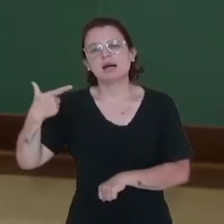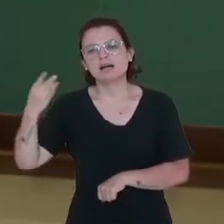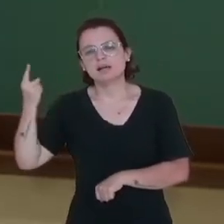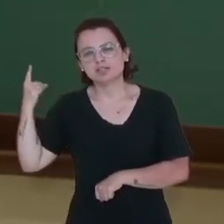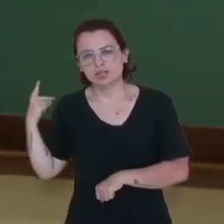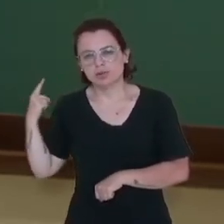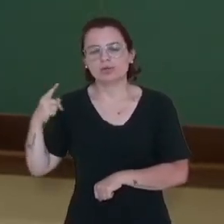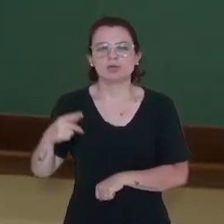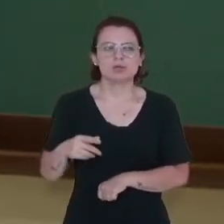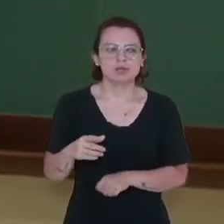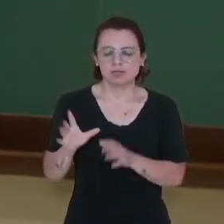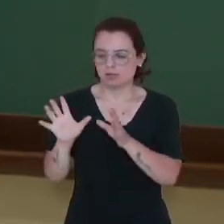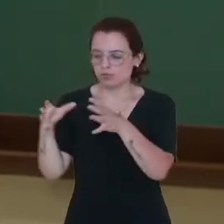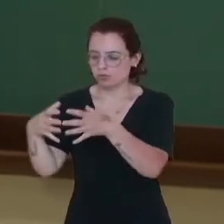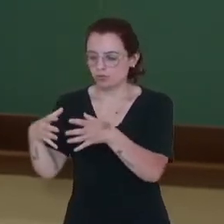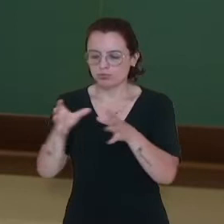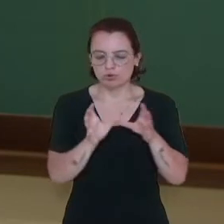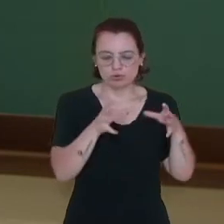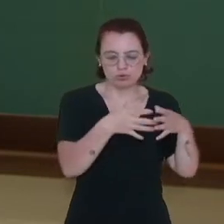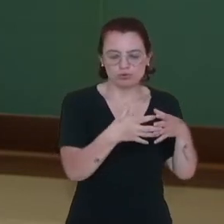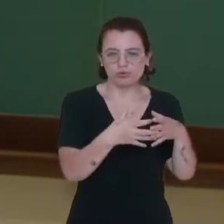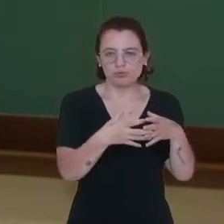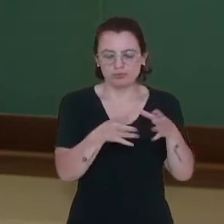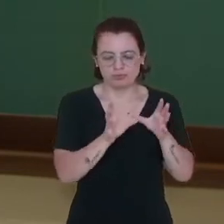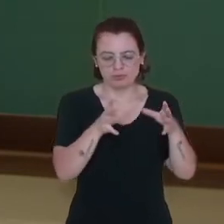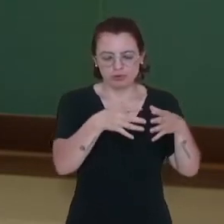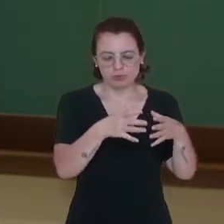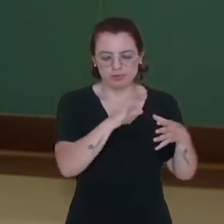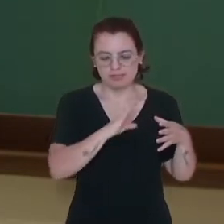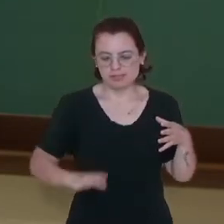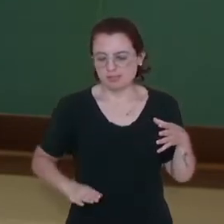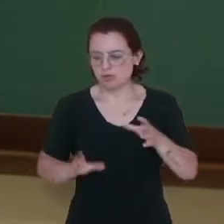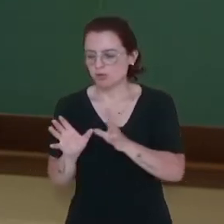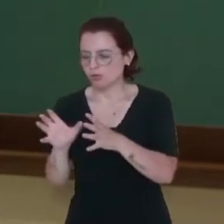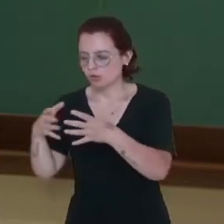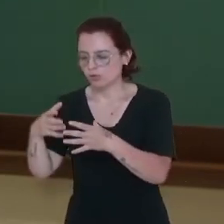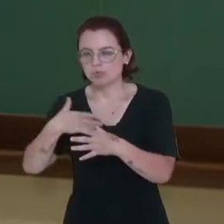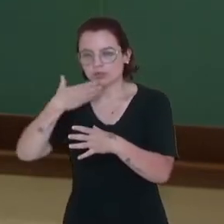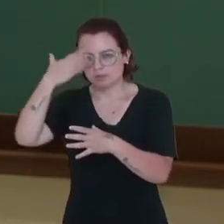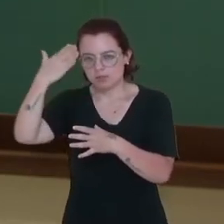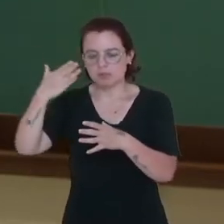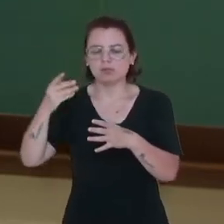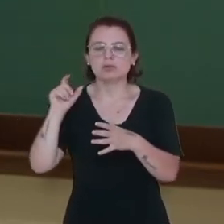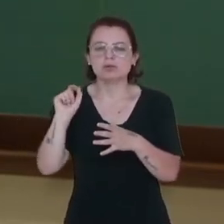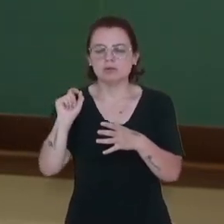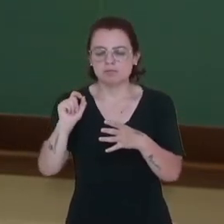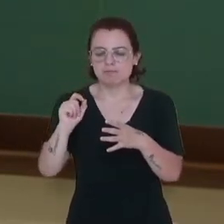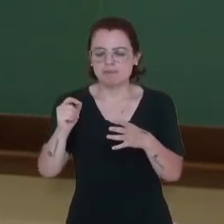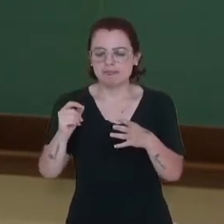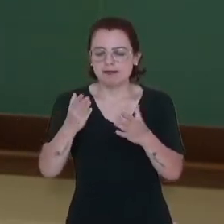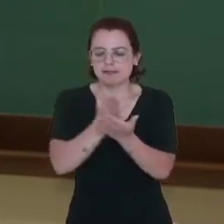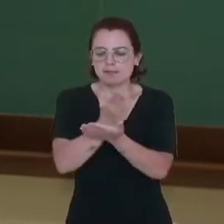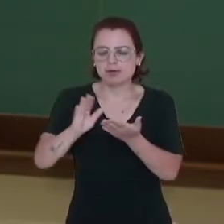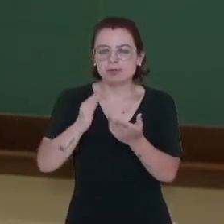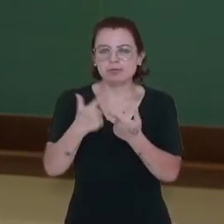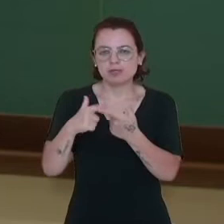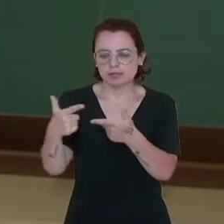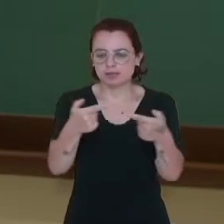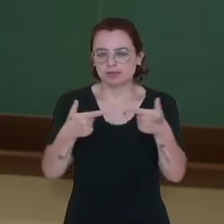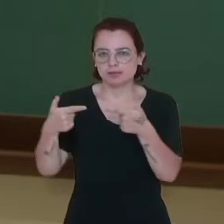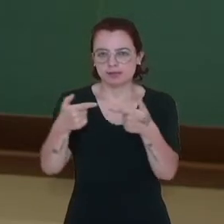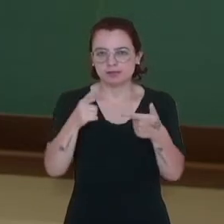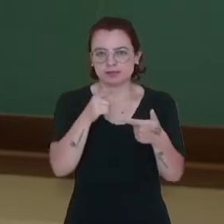grupo ali islâmico e um grupo cristão fizeram a separação dos 2 países, mas antes teve uma guerra enorme dentro dessa